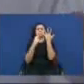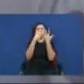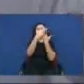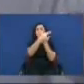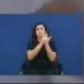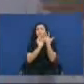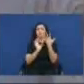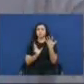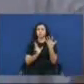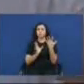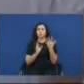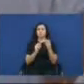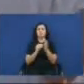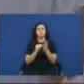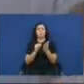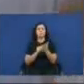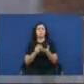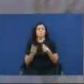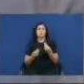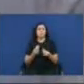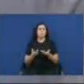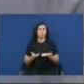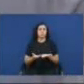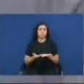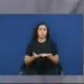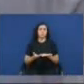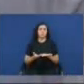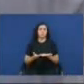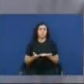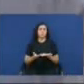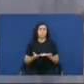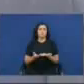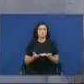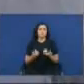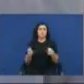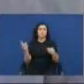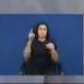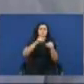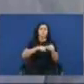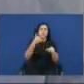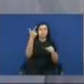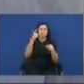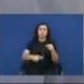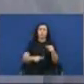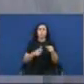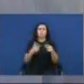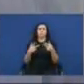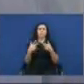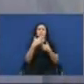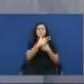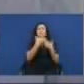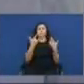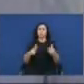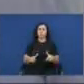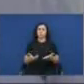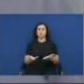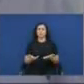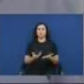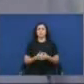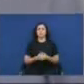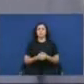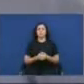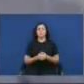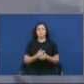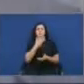o serviço tem que ser voltado a fazer o mais breve possível de novo, um tempo mais curto do que era